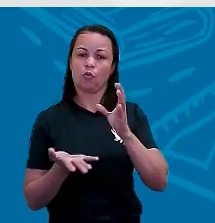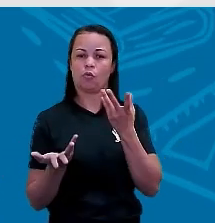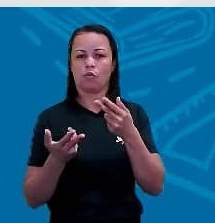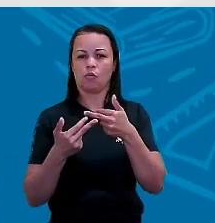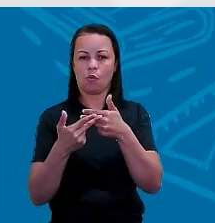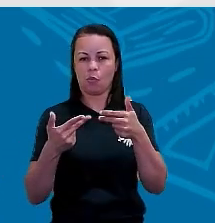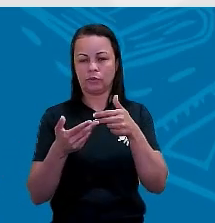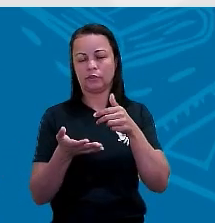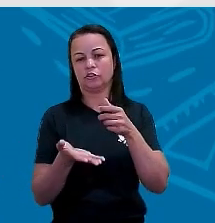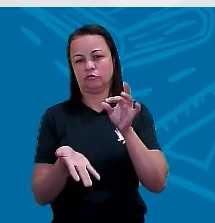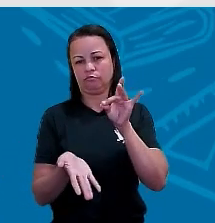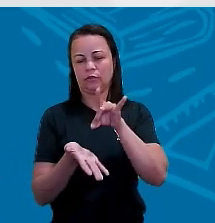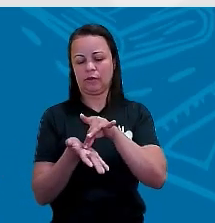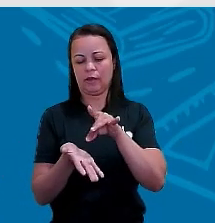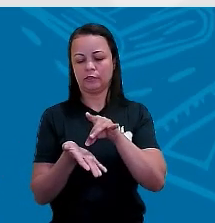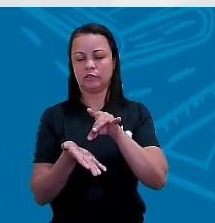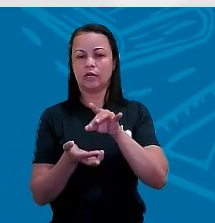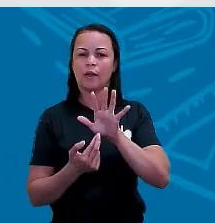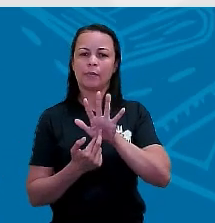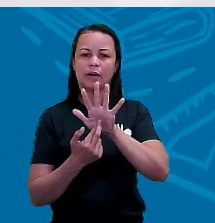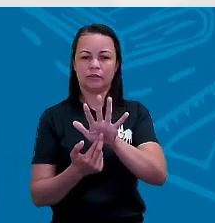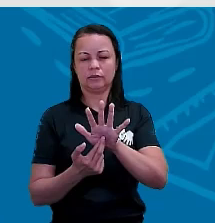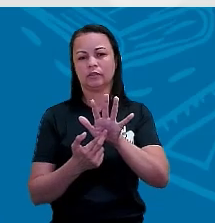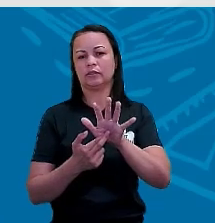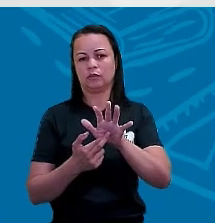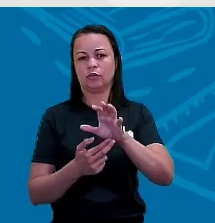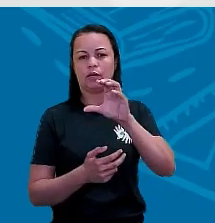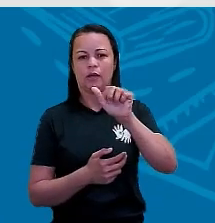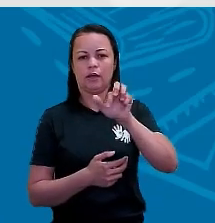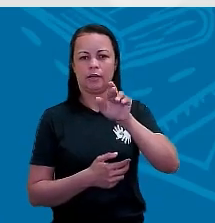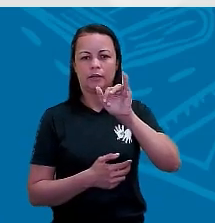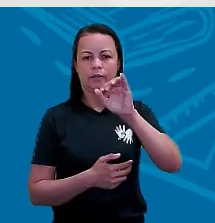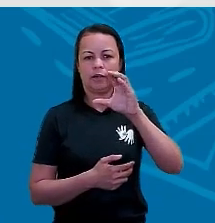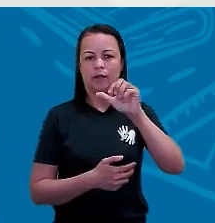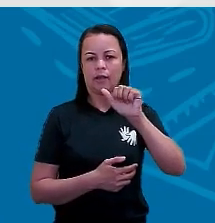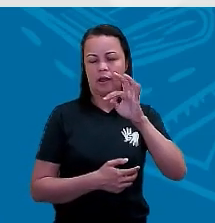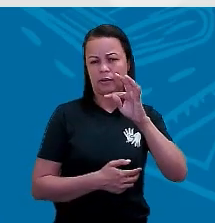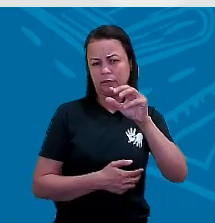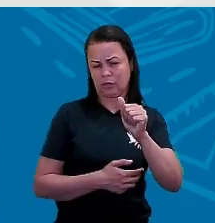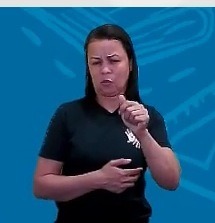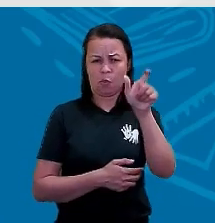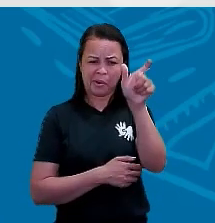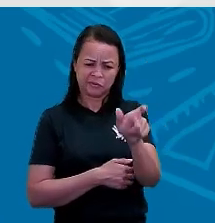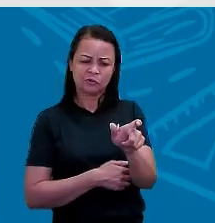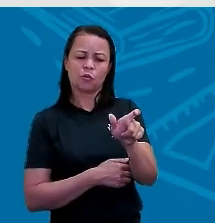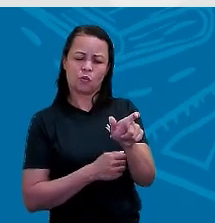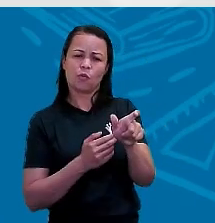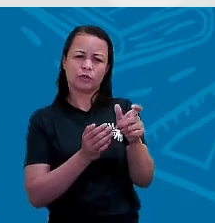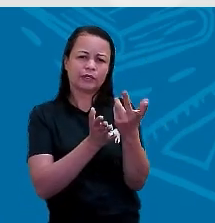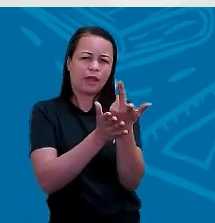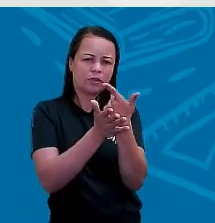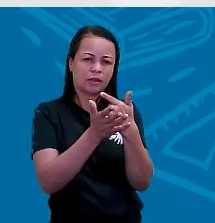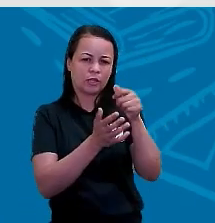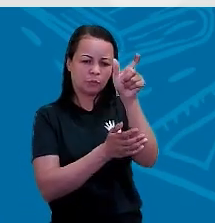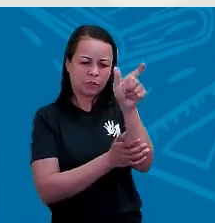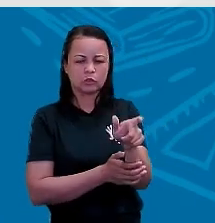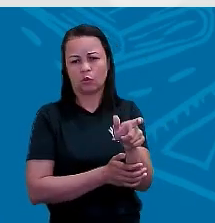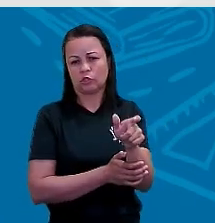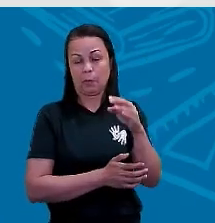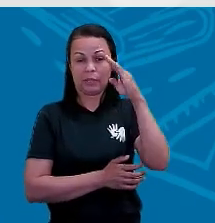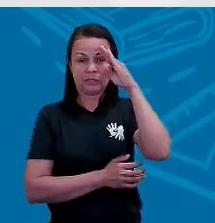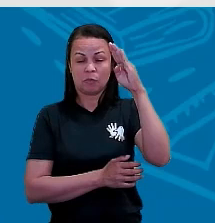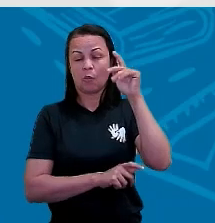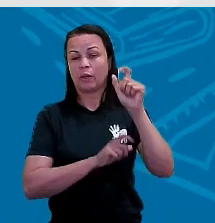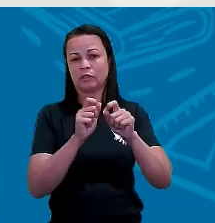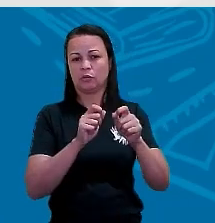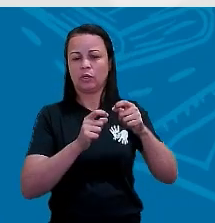reais, tá? Representada de forma caricata, por exemplo, assim, com pessoas, caricaturas de pessoas, principalmente